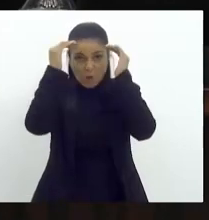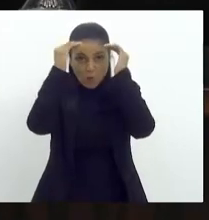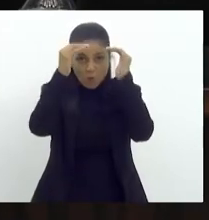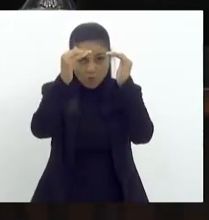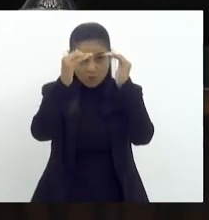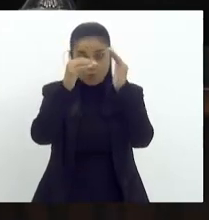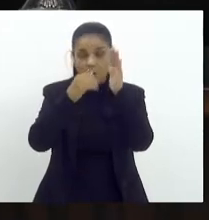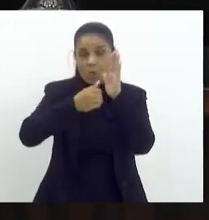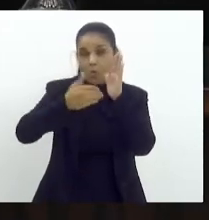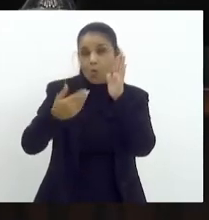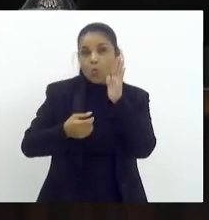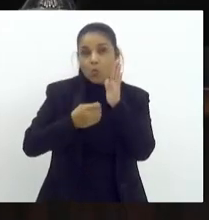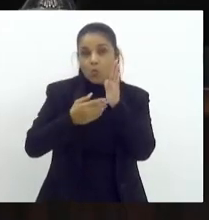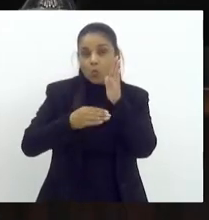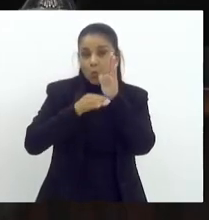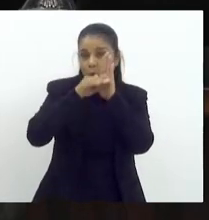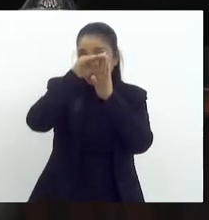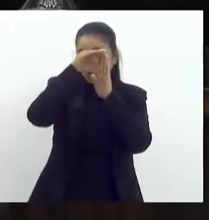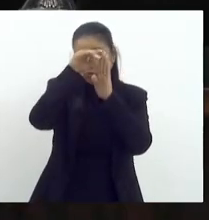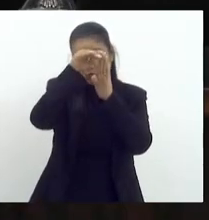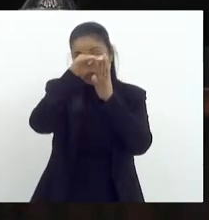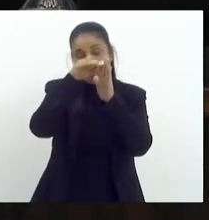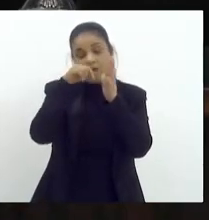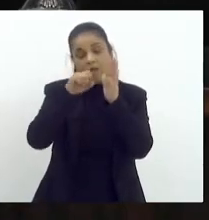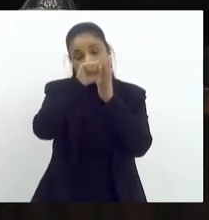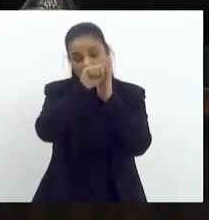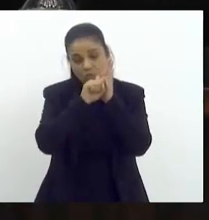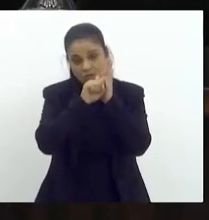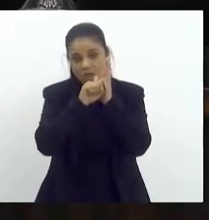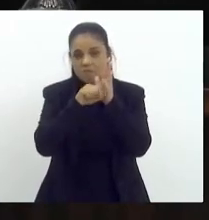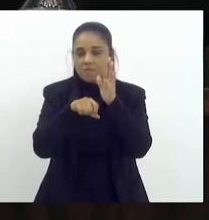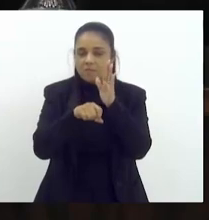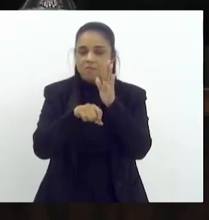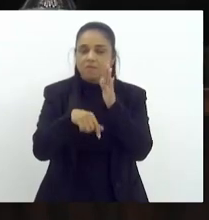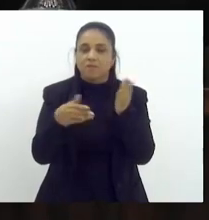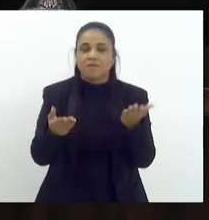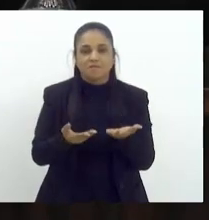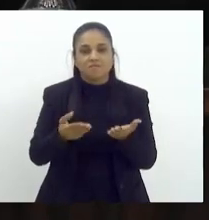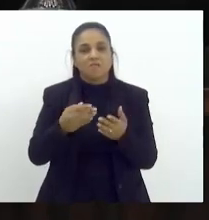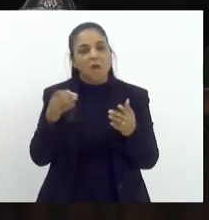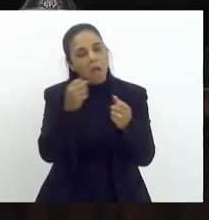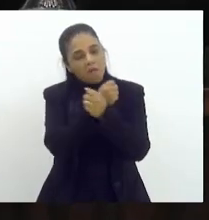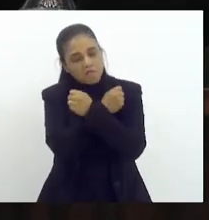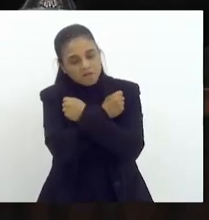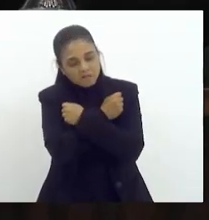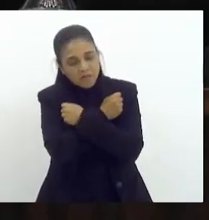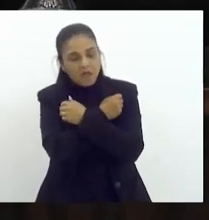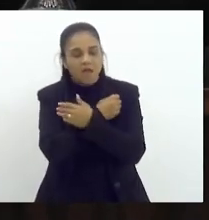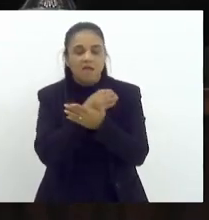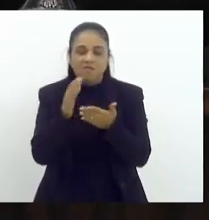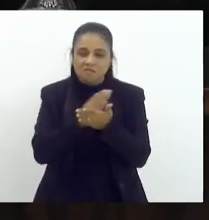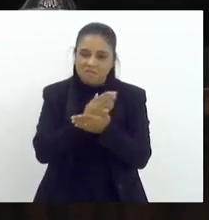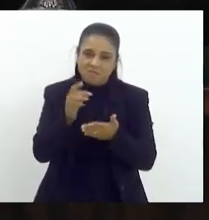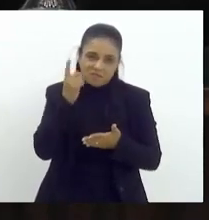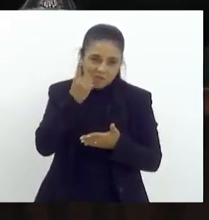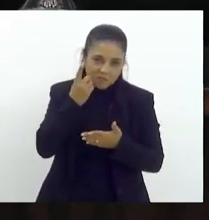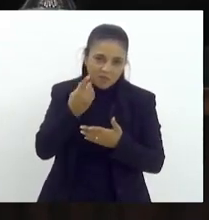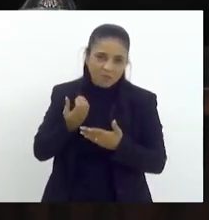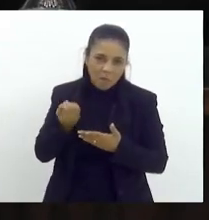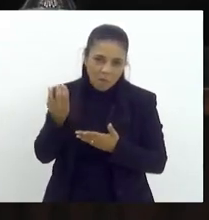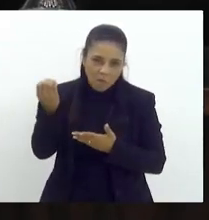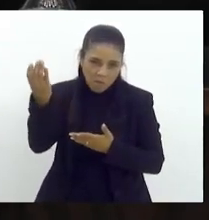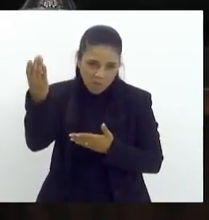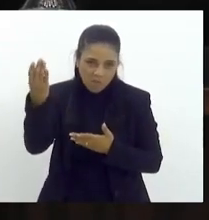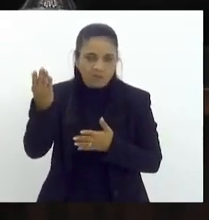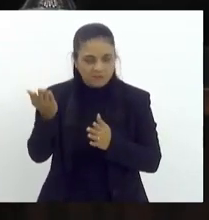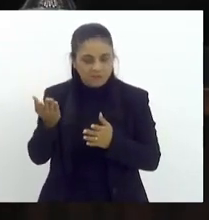podermos nos abraçar e Nos despedir porque eu tenho certeza que tem alguns aqui que vão embarcar vão ficar fora alguns dias